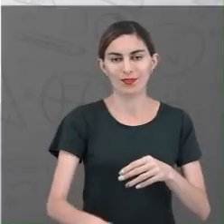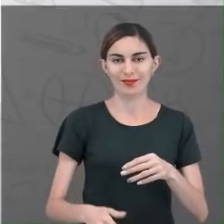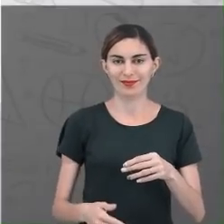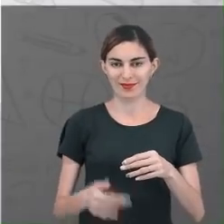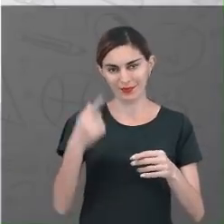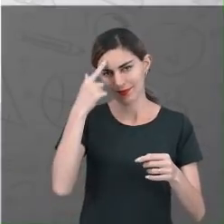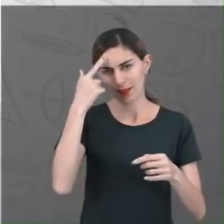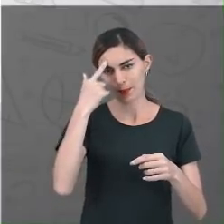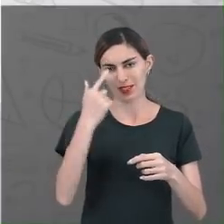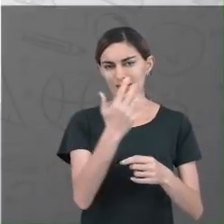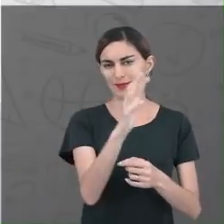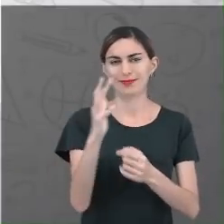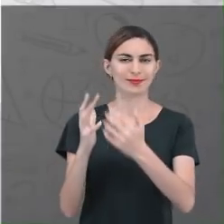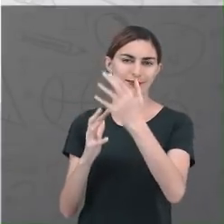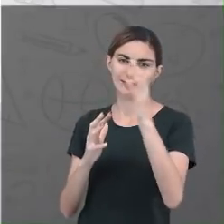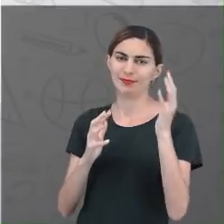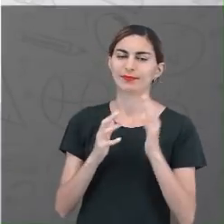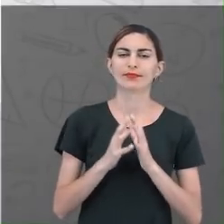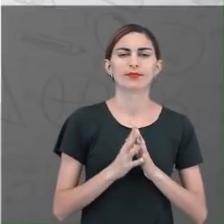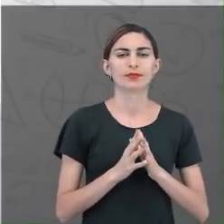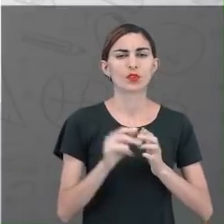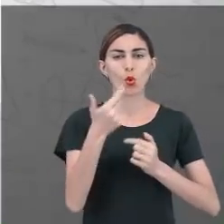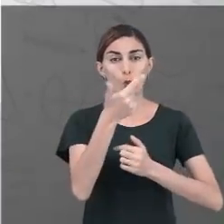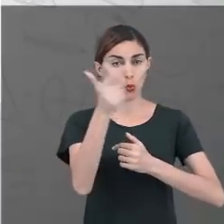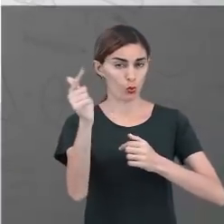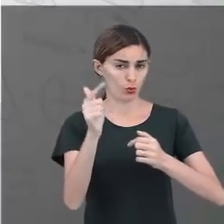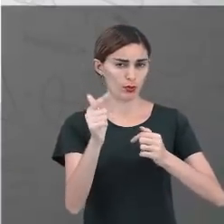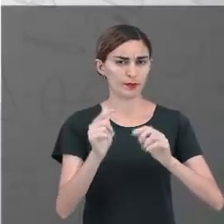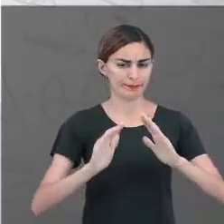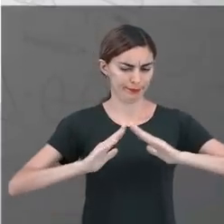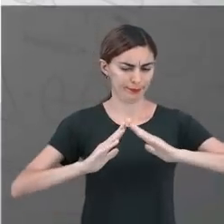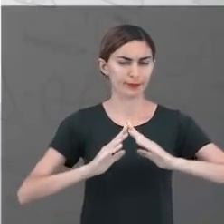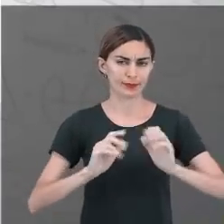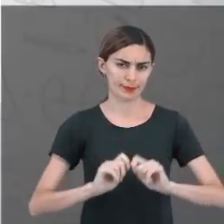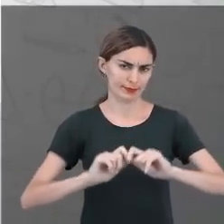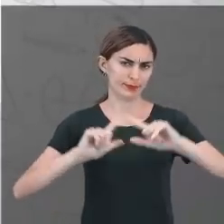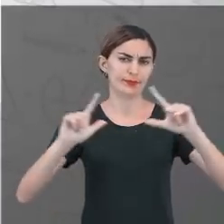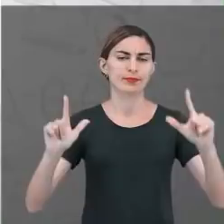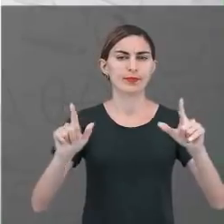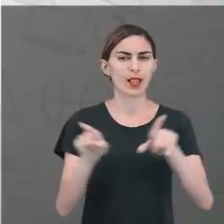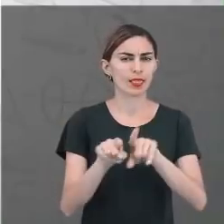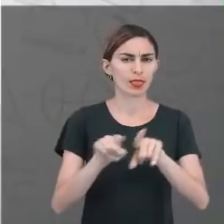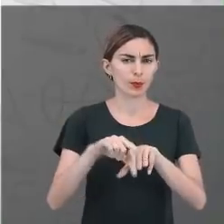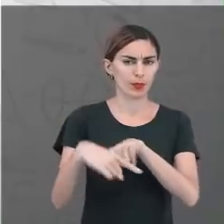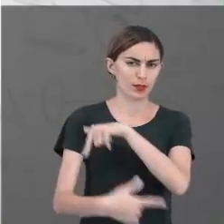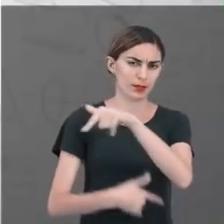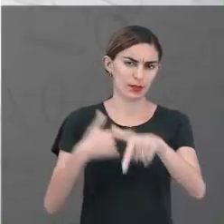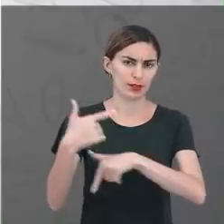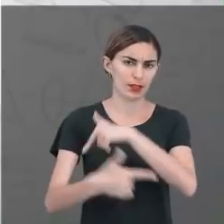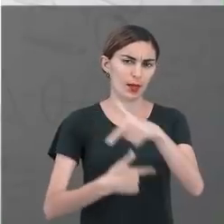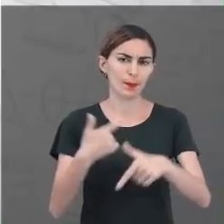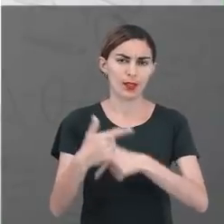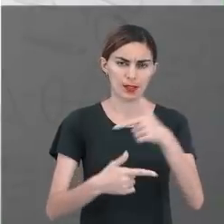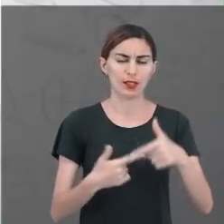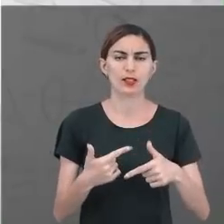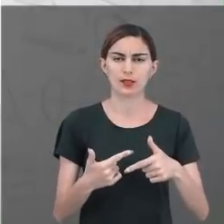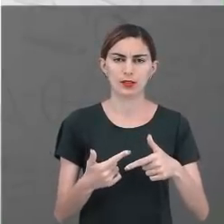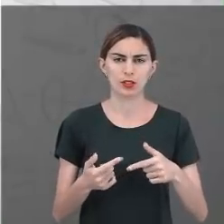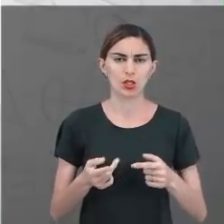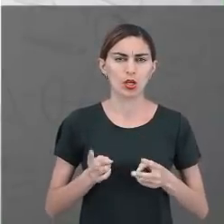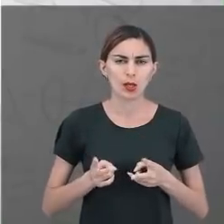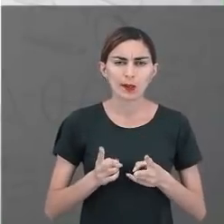a paisagem em volta. Essa outra imagem, ela também trabalha com esse princípio